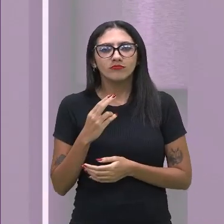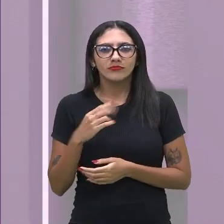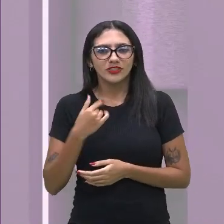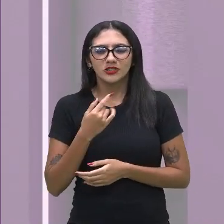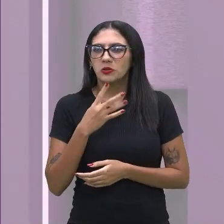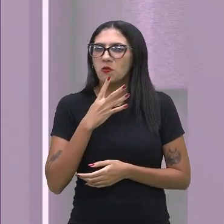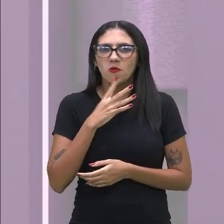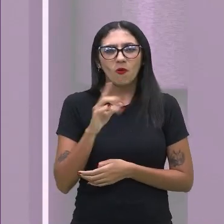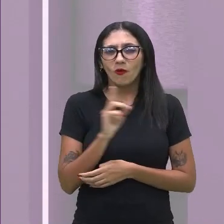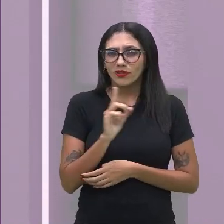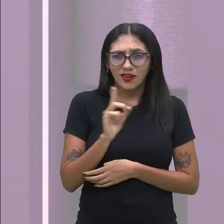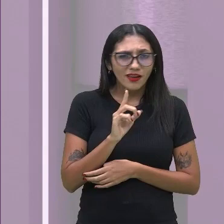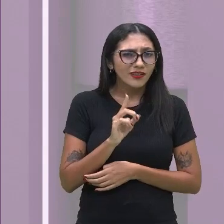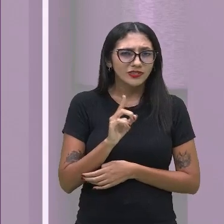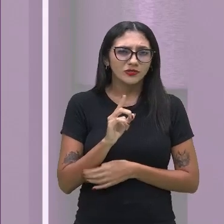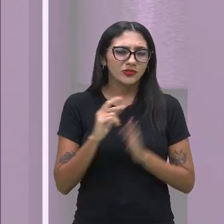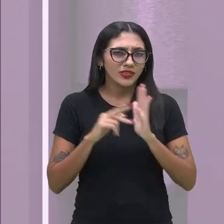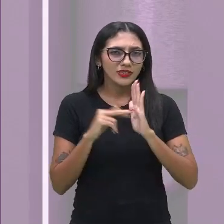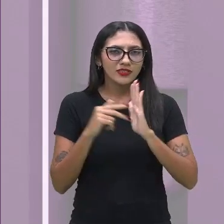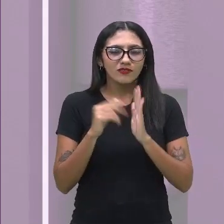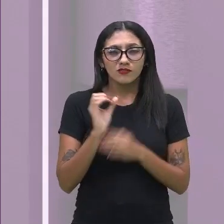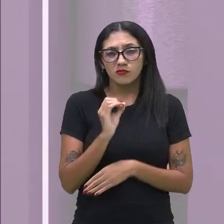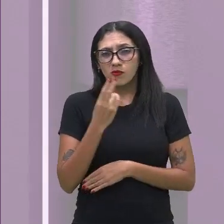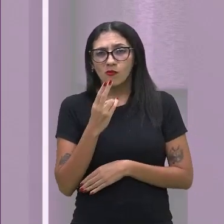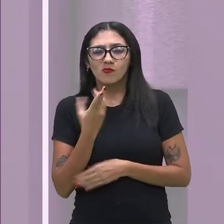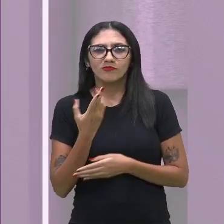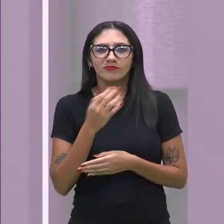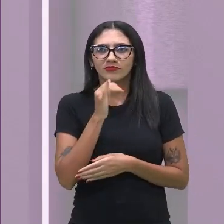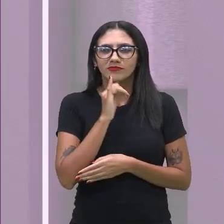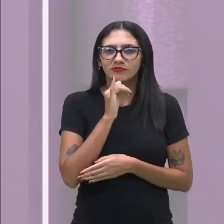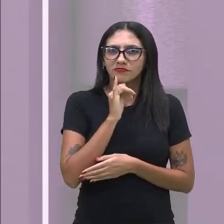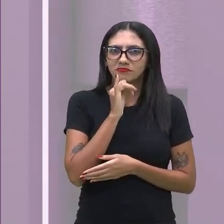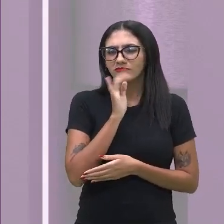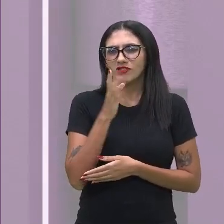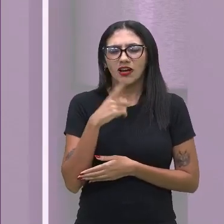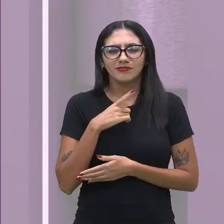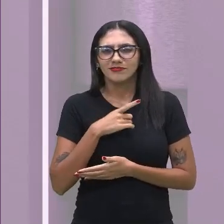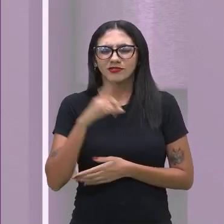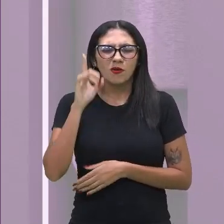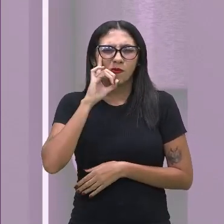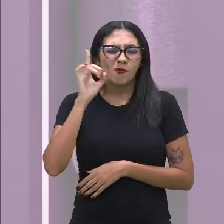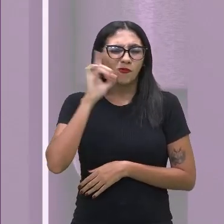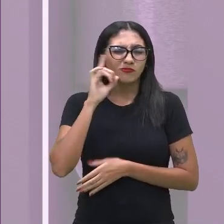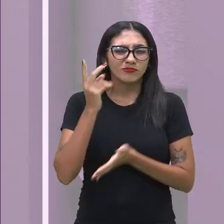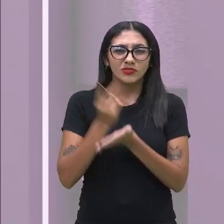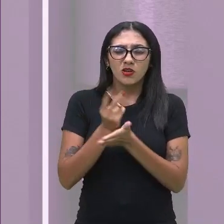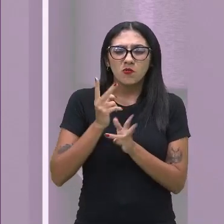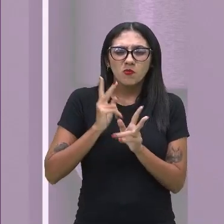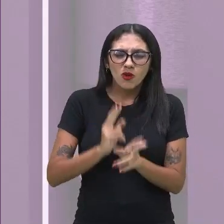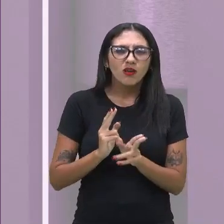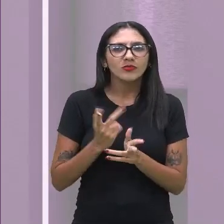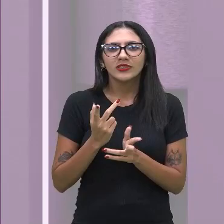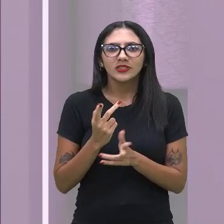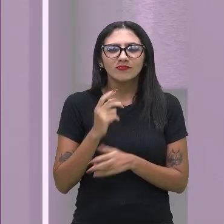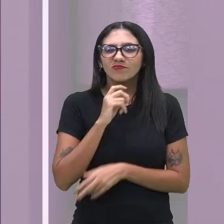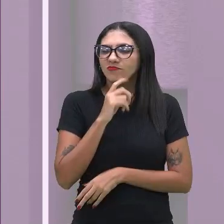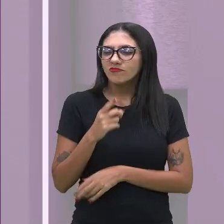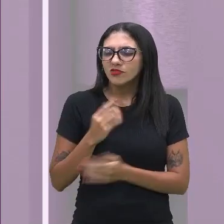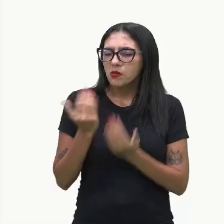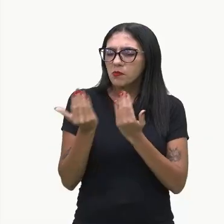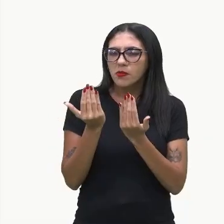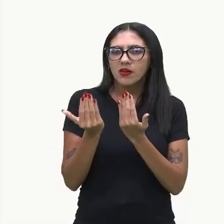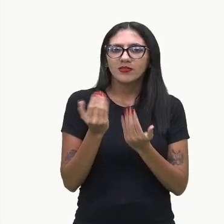o que são ângulos OPV, ou porque nós já estamos ali tão na rotina que a gente esquece de relacionar.